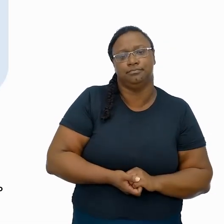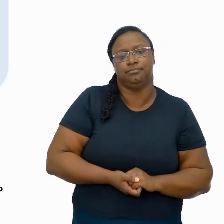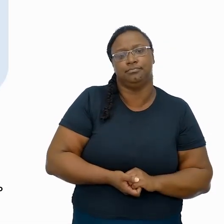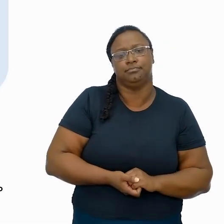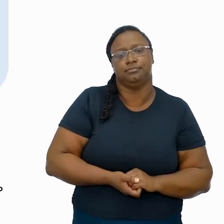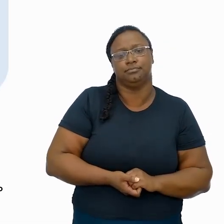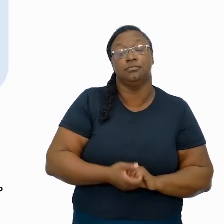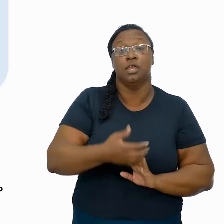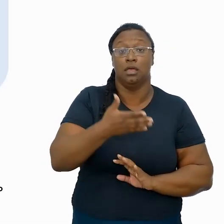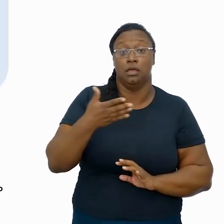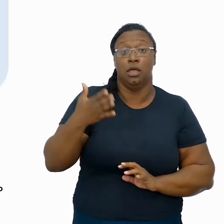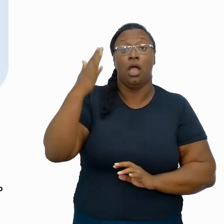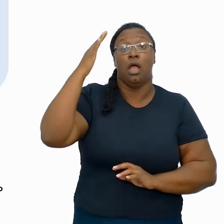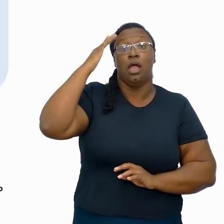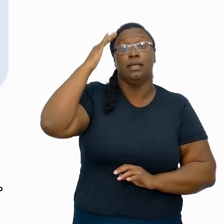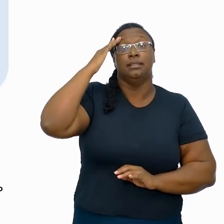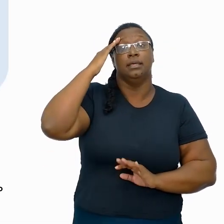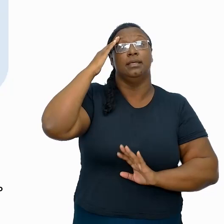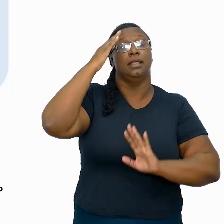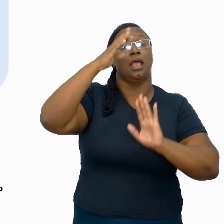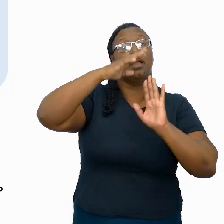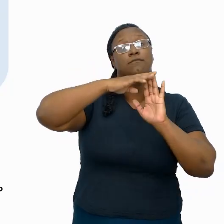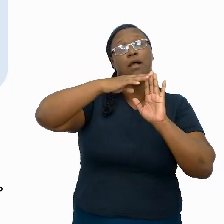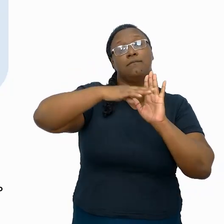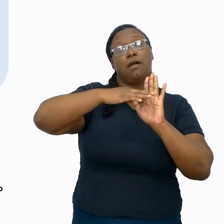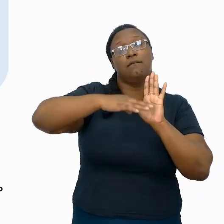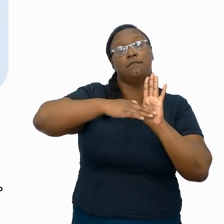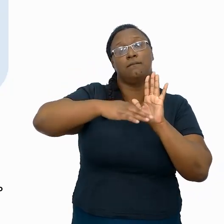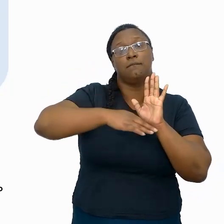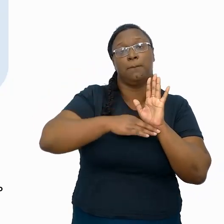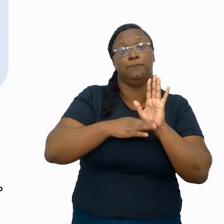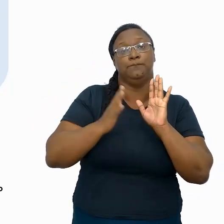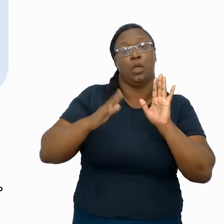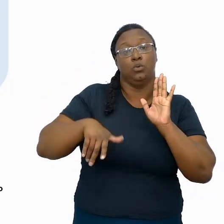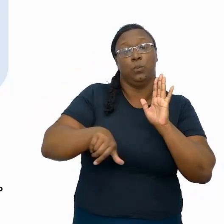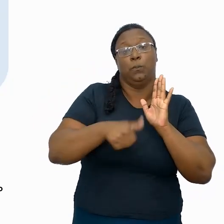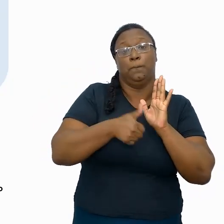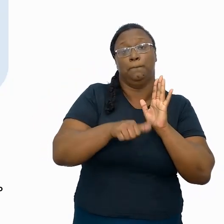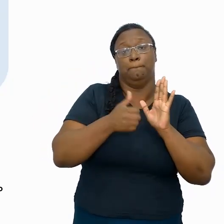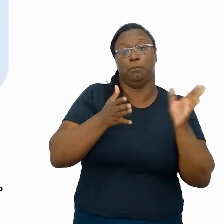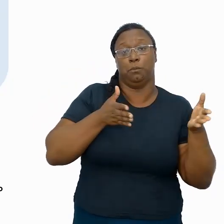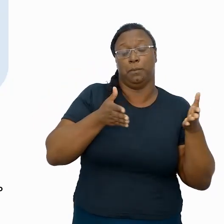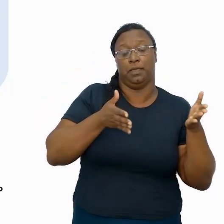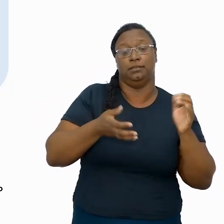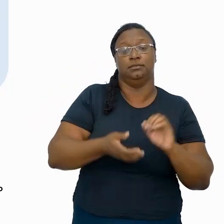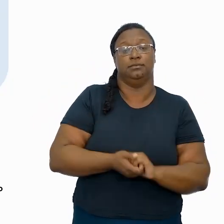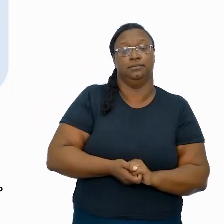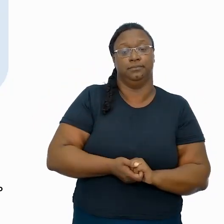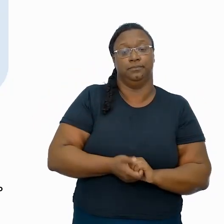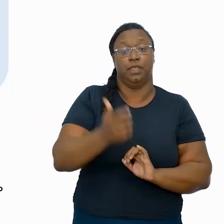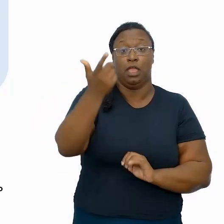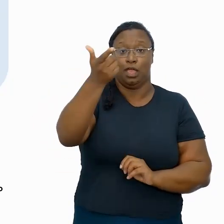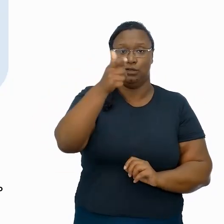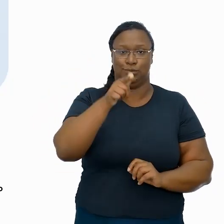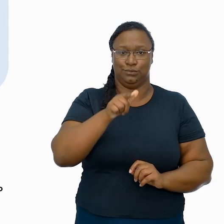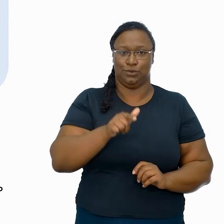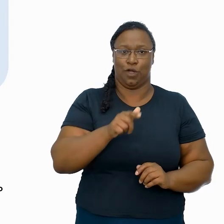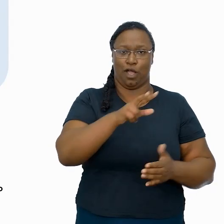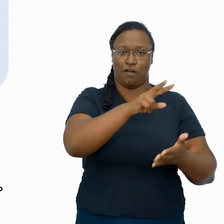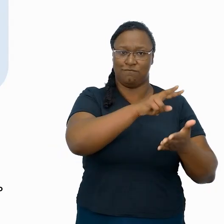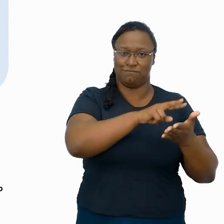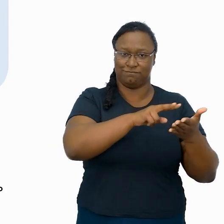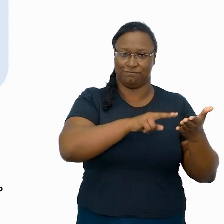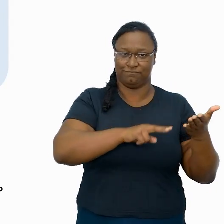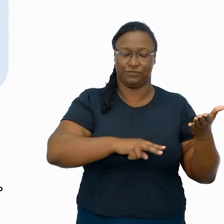Vamos então entender então, né, a nossa agenda da formação de hoje. No primeiro momento, né, vamos retomar aí, né, o ensino